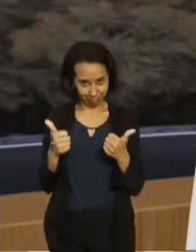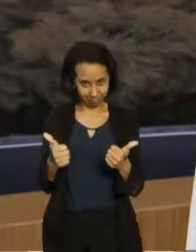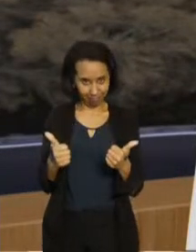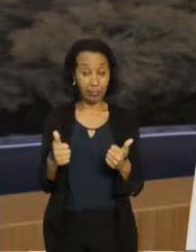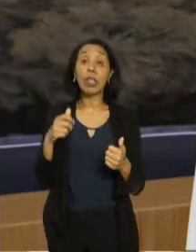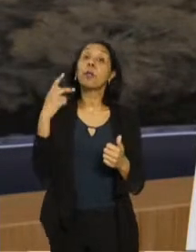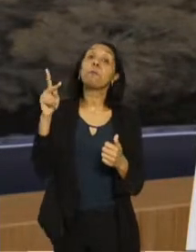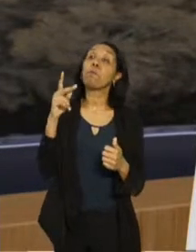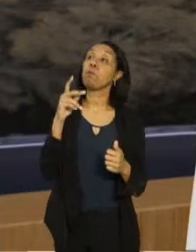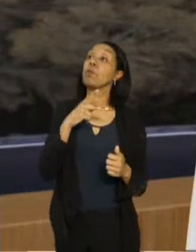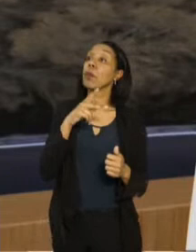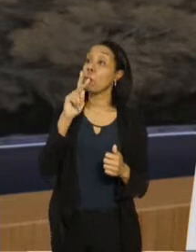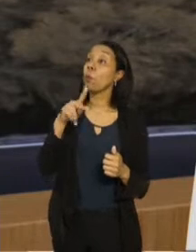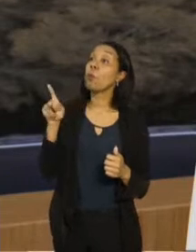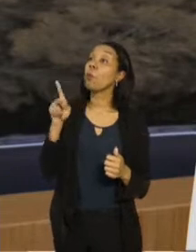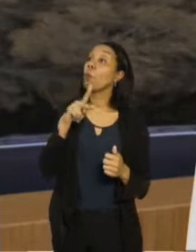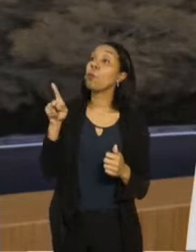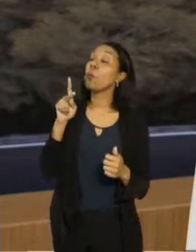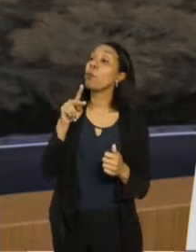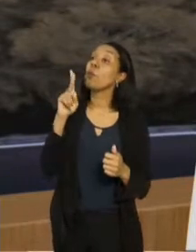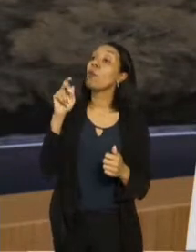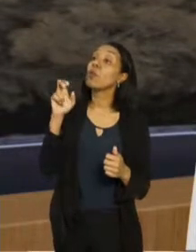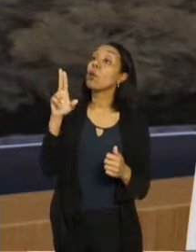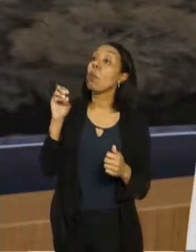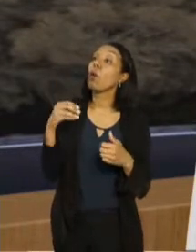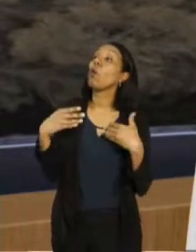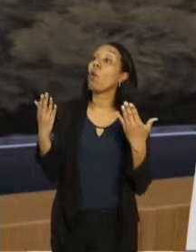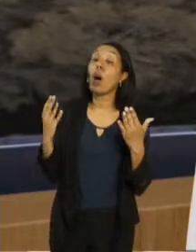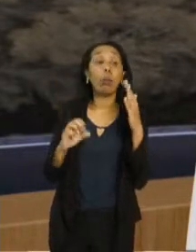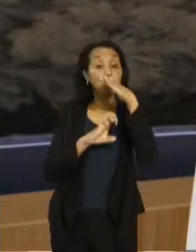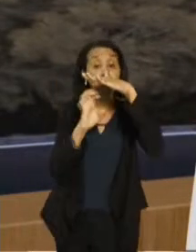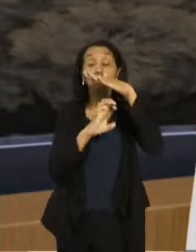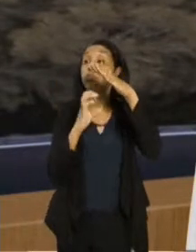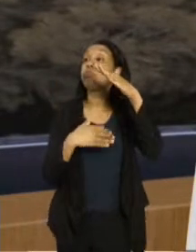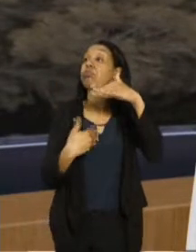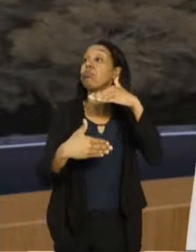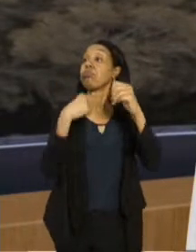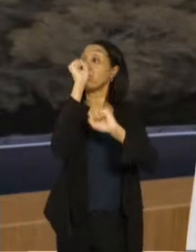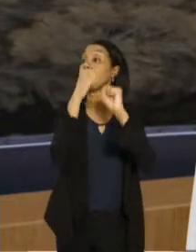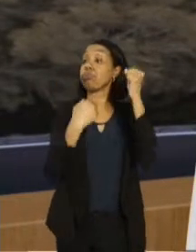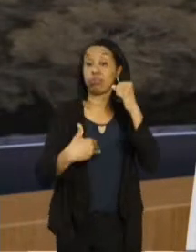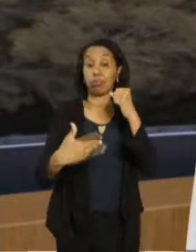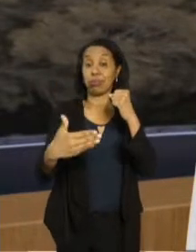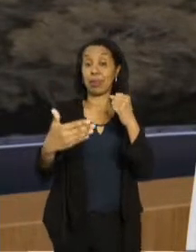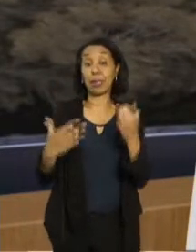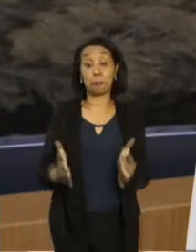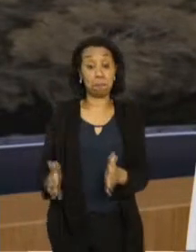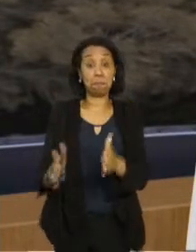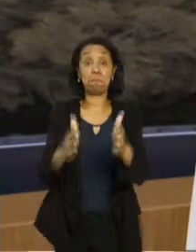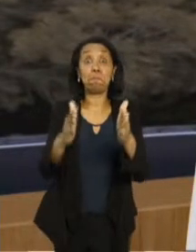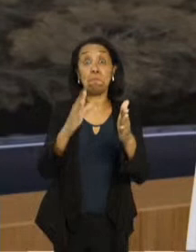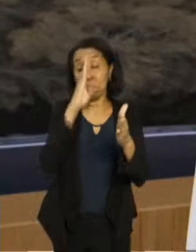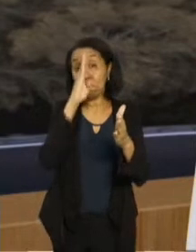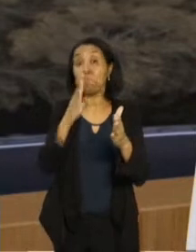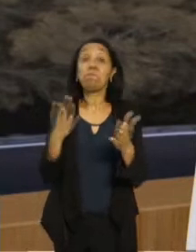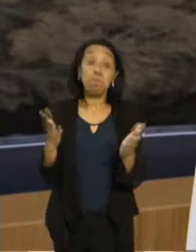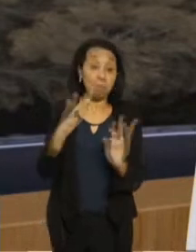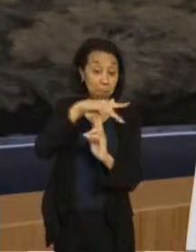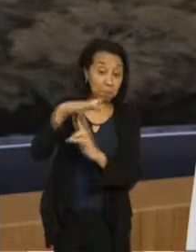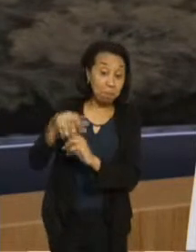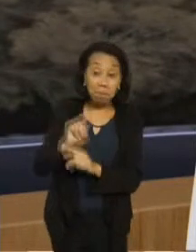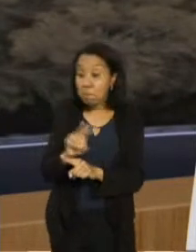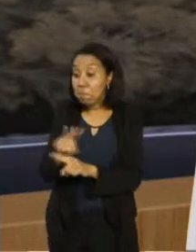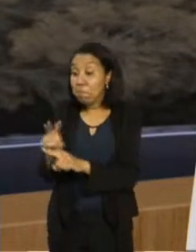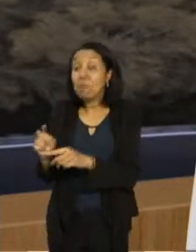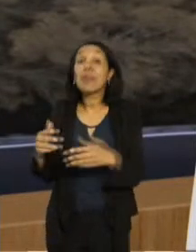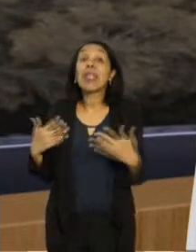professor Paulo. Qual seria o caminho que a indústria tem para seguir, frente à preservação do meio